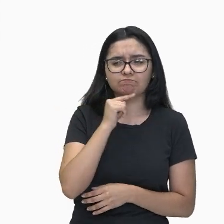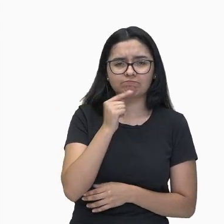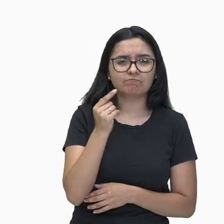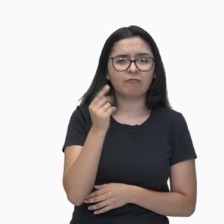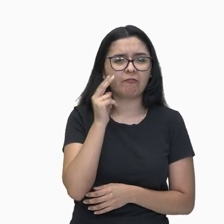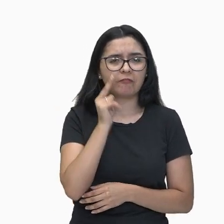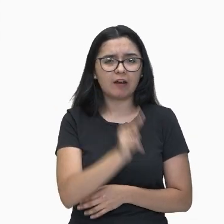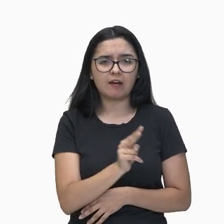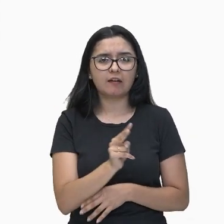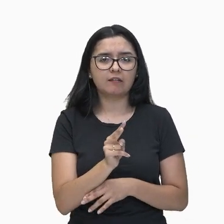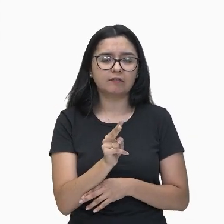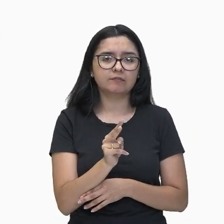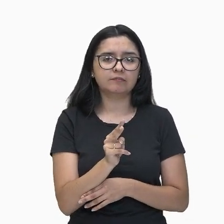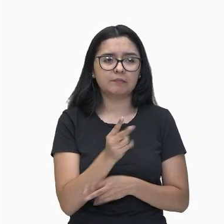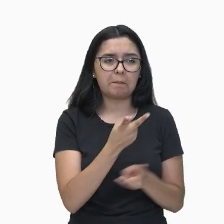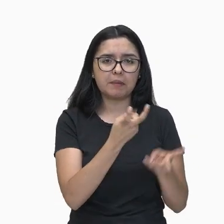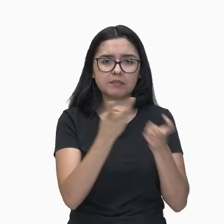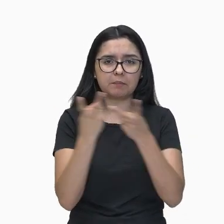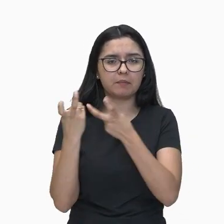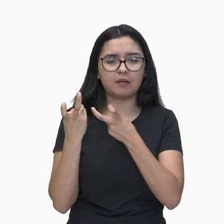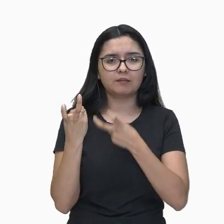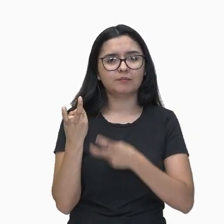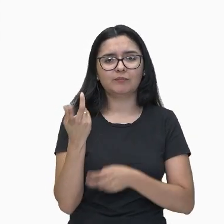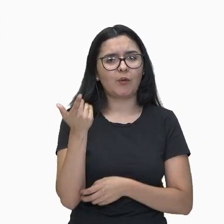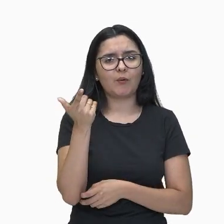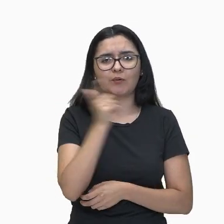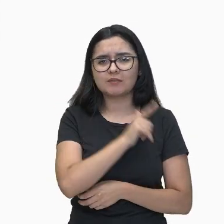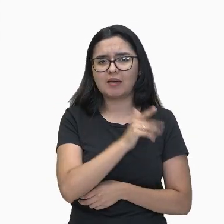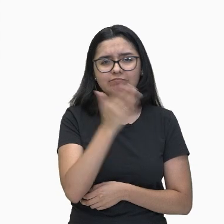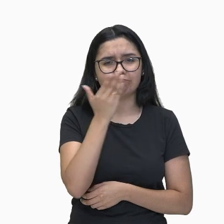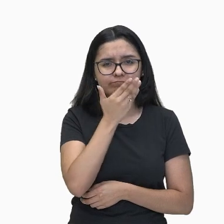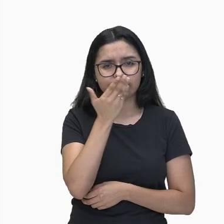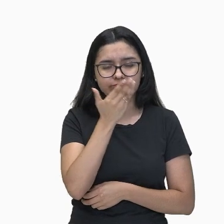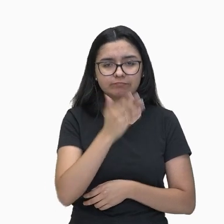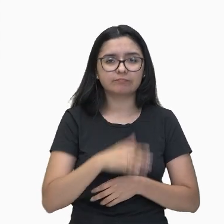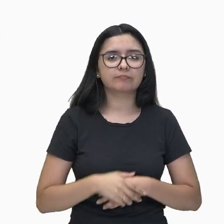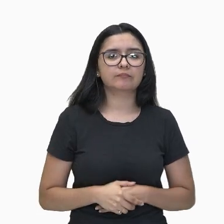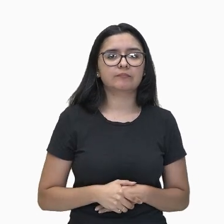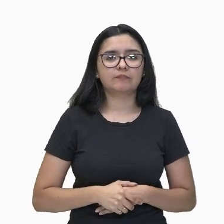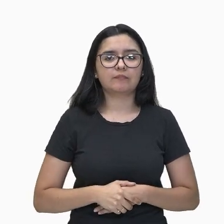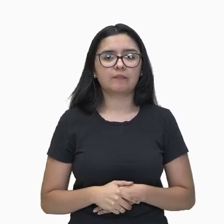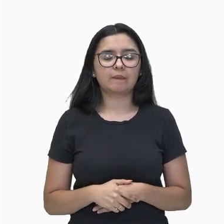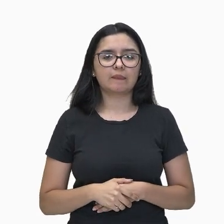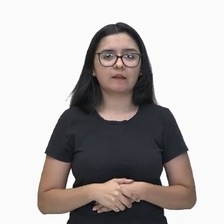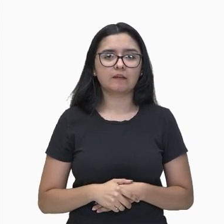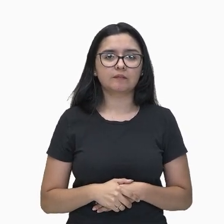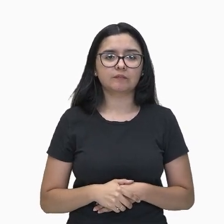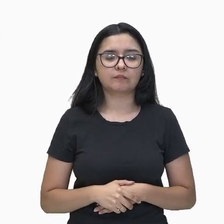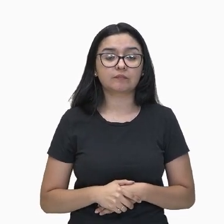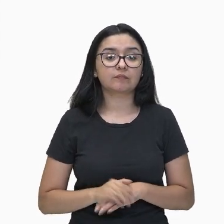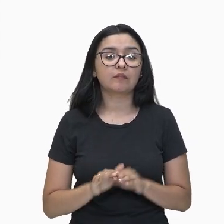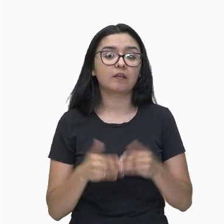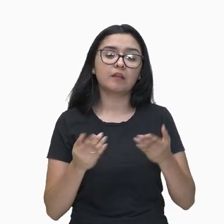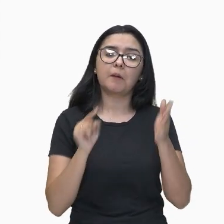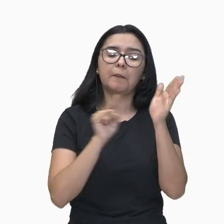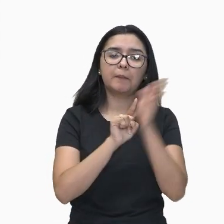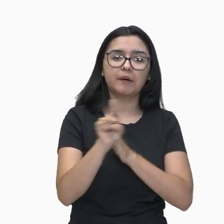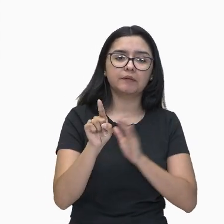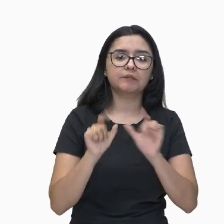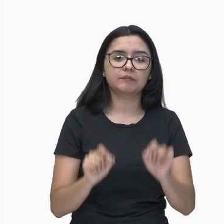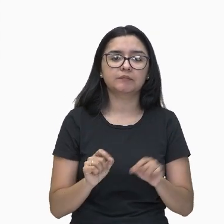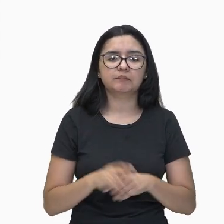né, a olho nu, a gente não consegue ver se a gente não olhar para a essência. Indagando por que